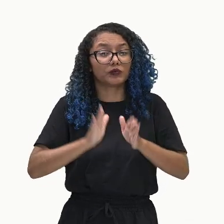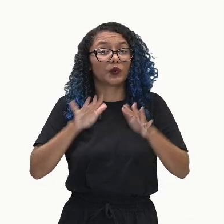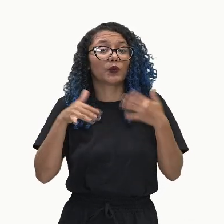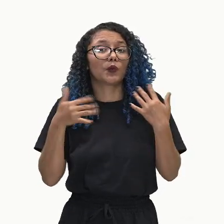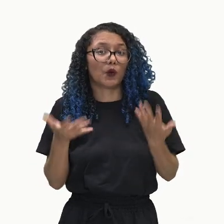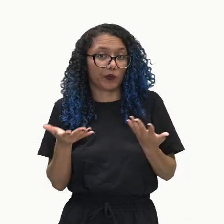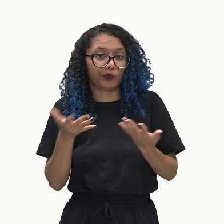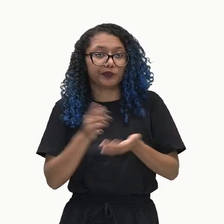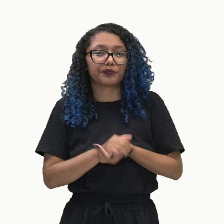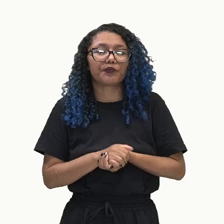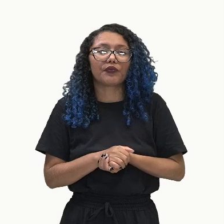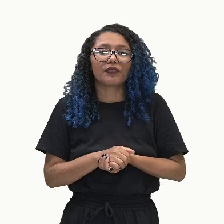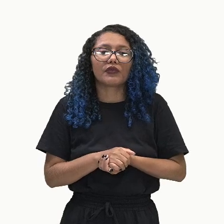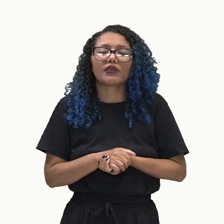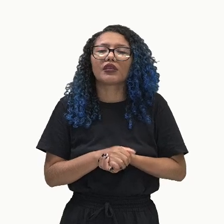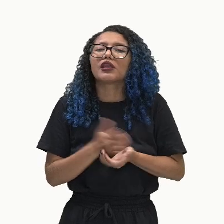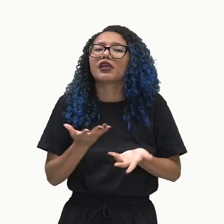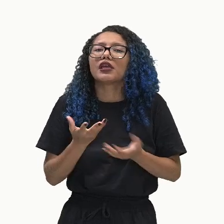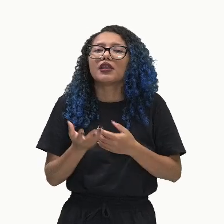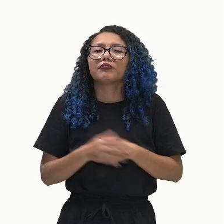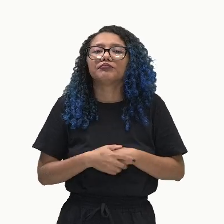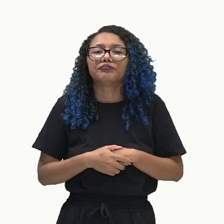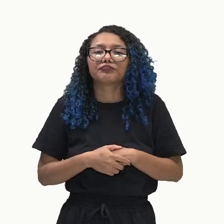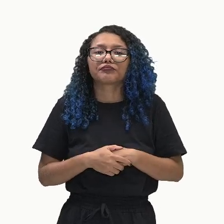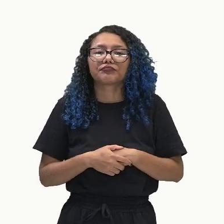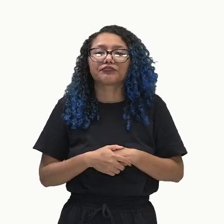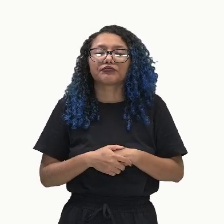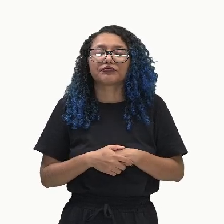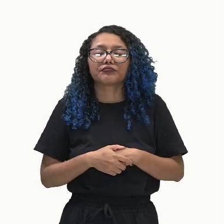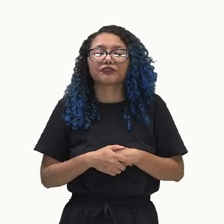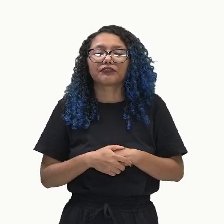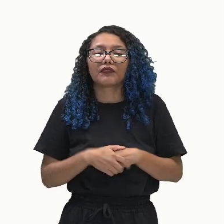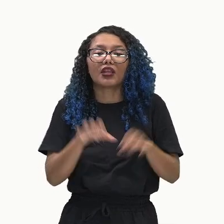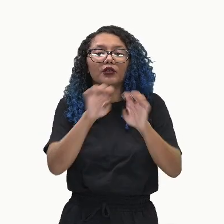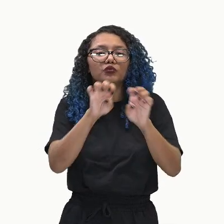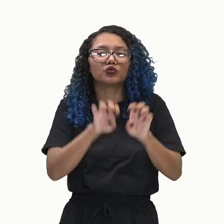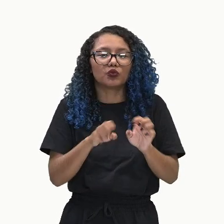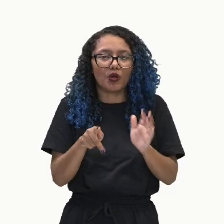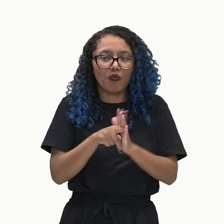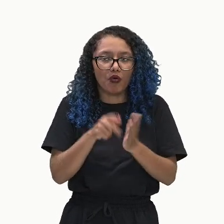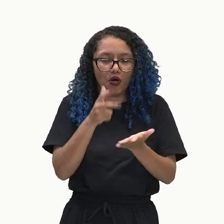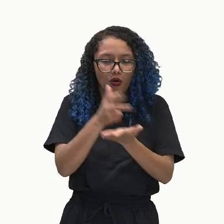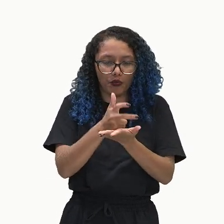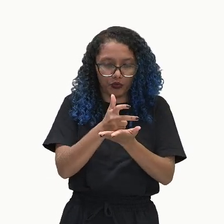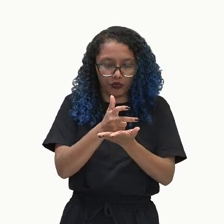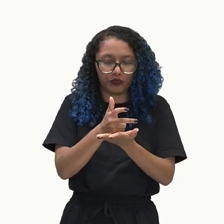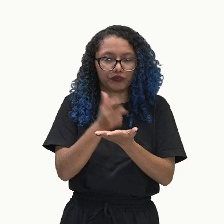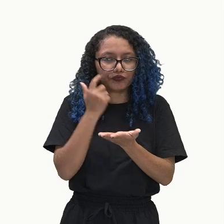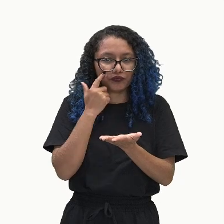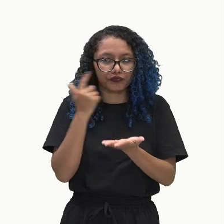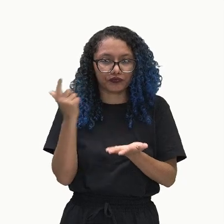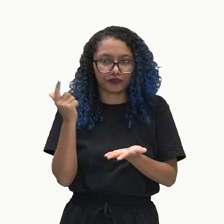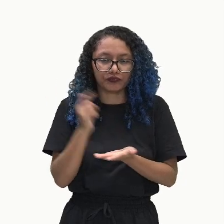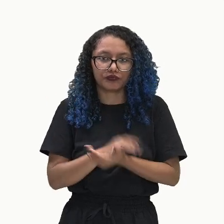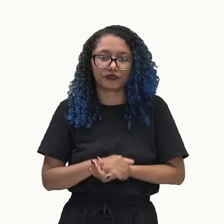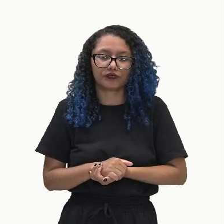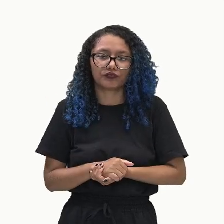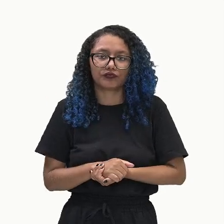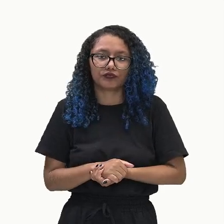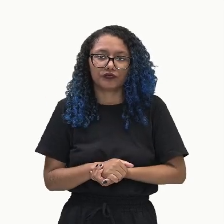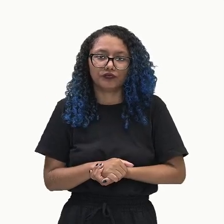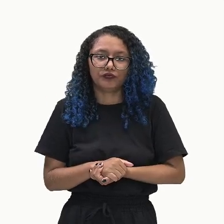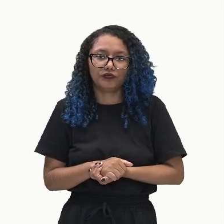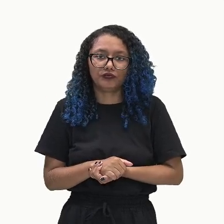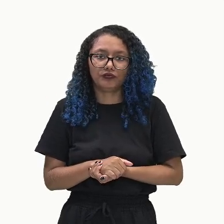feto, ele a partir dessa imagem, que é uma imagem muito didática para vocês, mas ela é muito